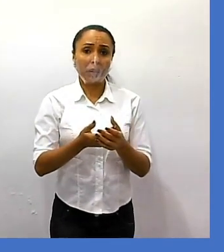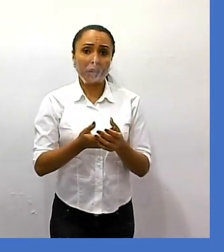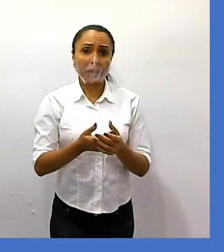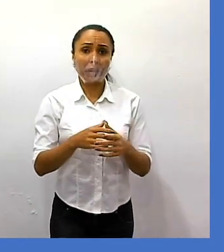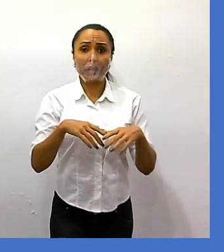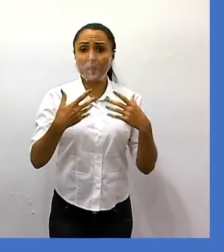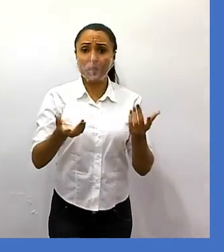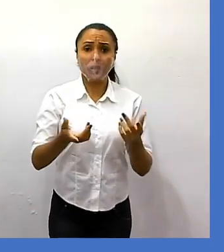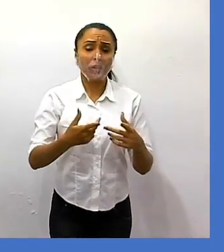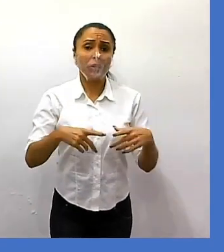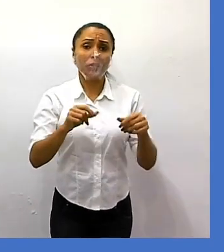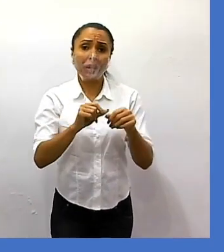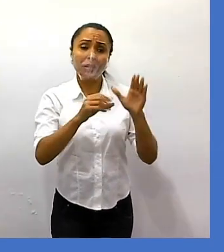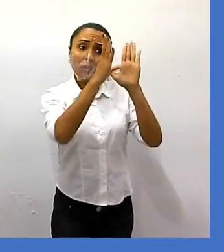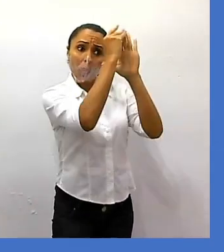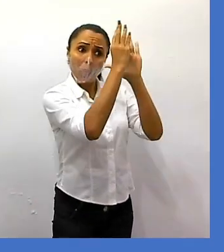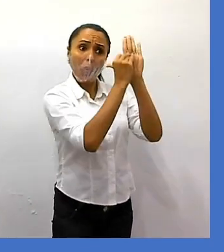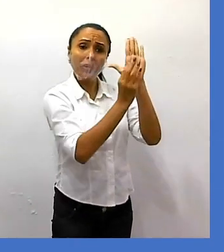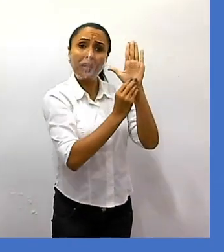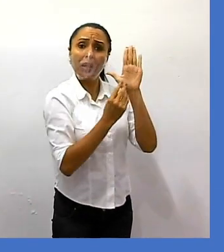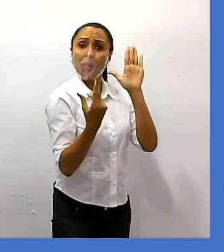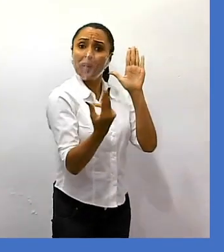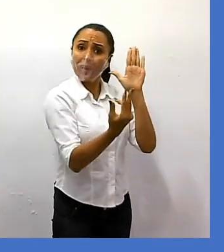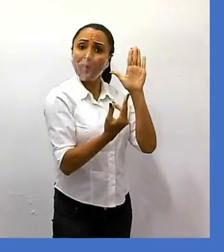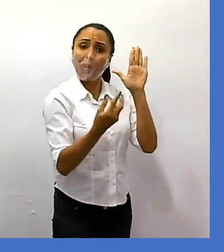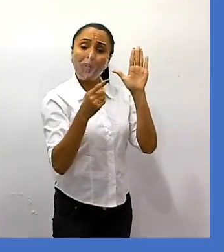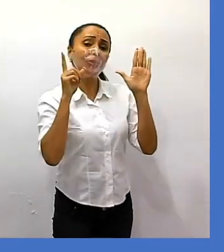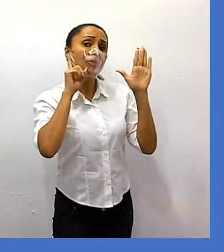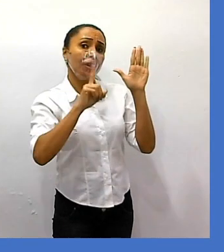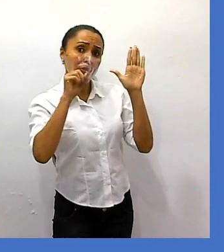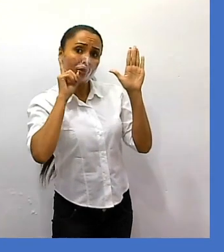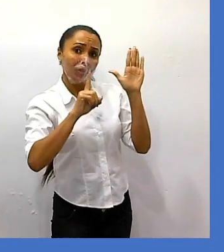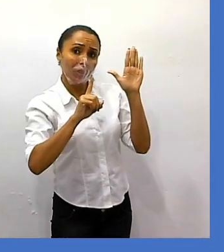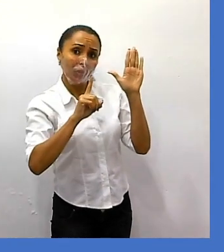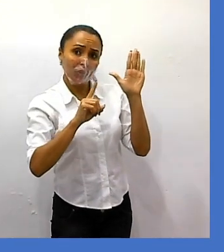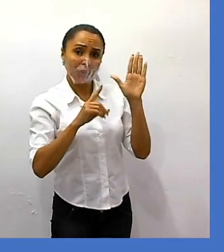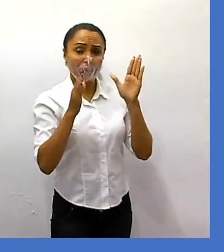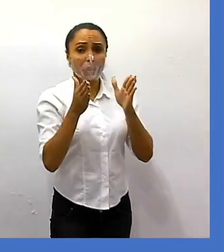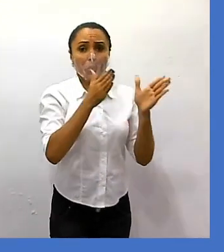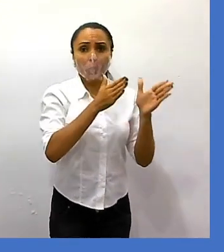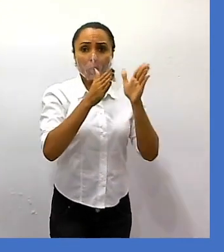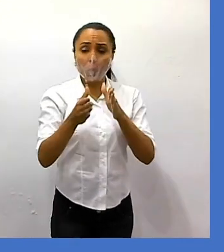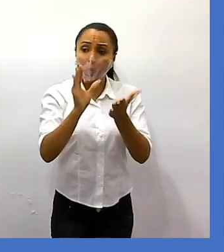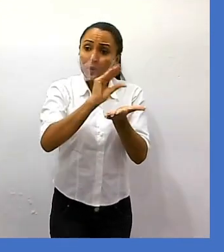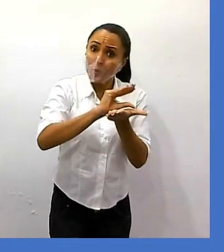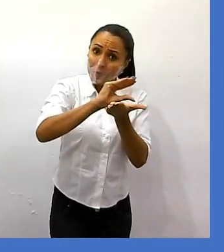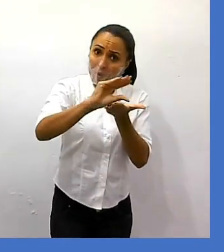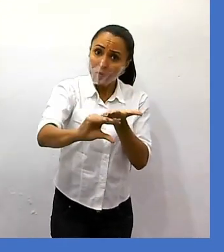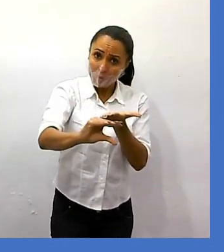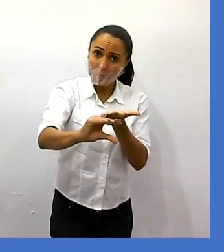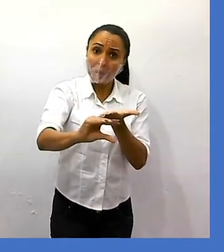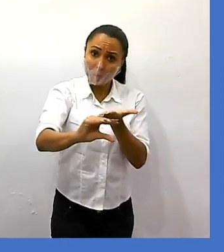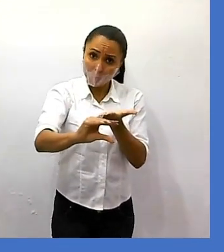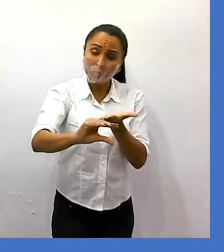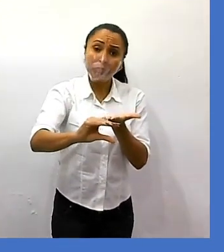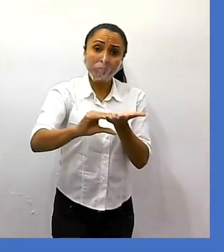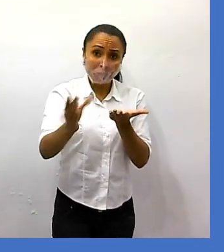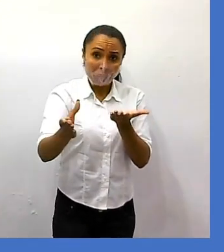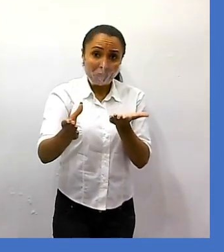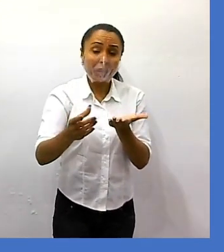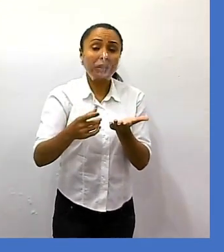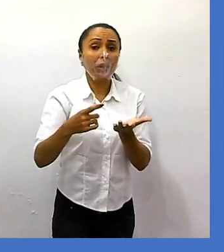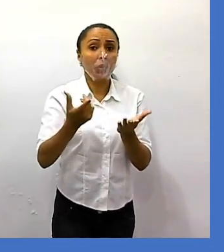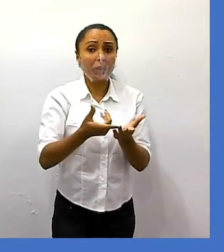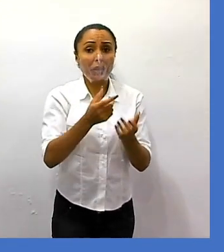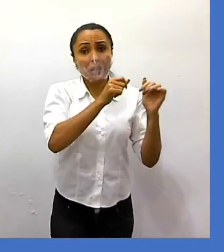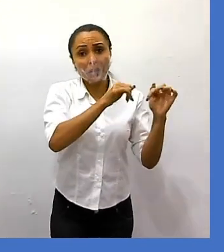imitando o modelo de cinema norte-americano. Isso por conta, né, do investimento pesado que as distribuidoras